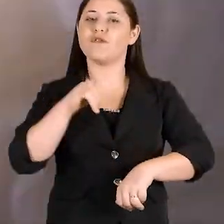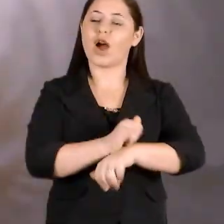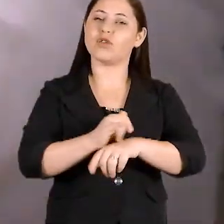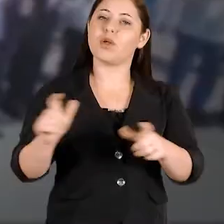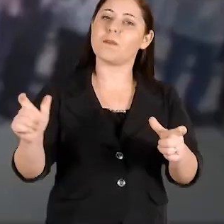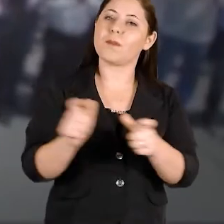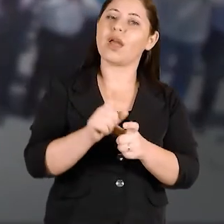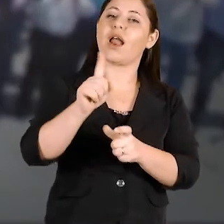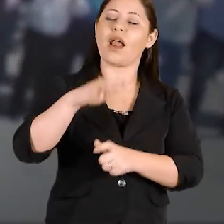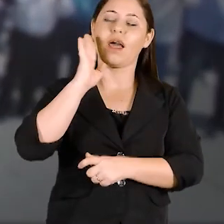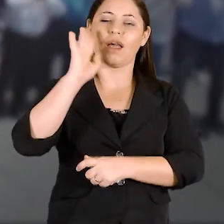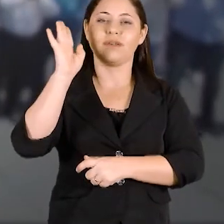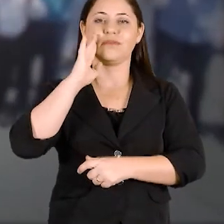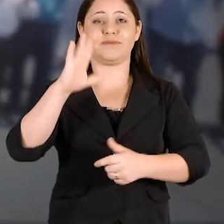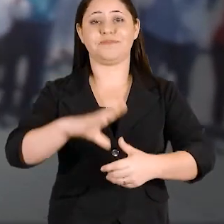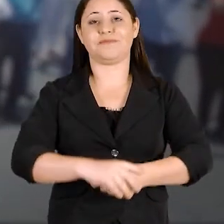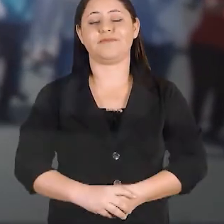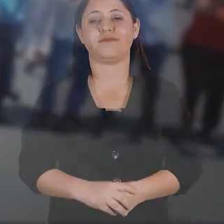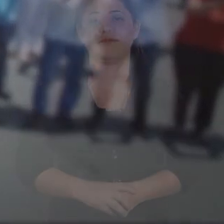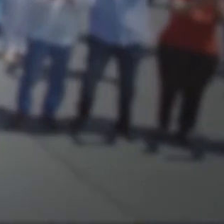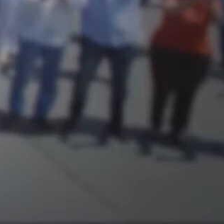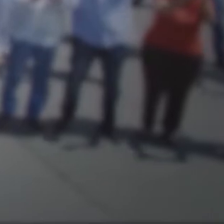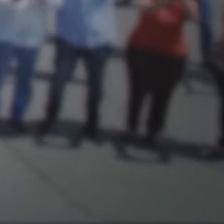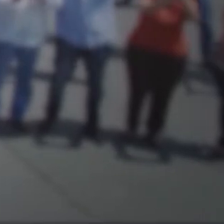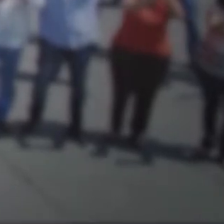menos. Isso é muito legal.